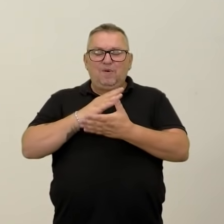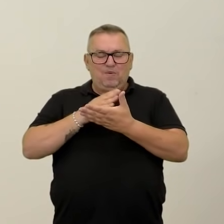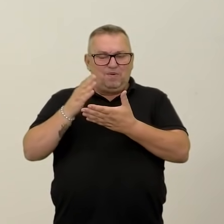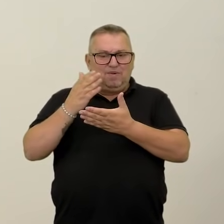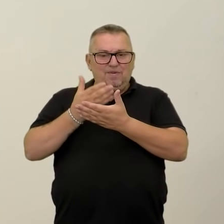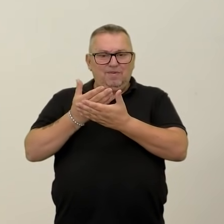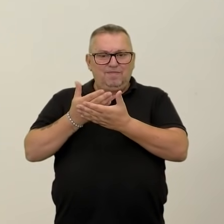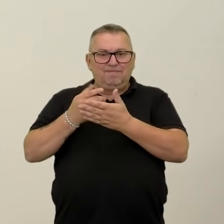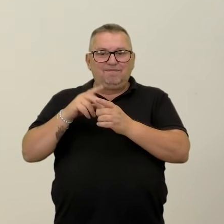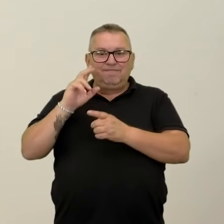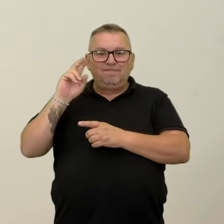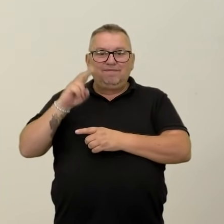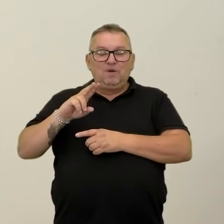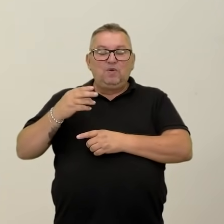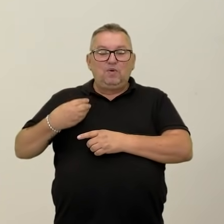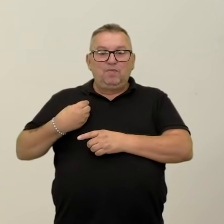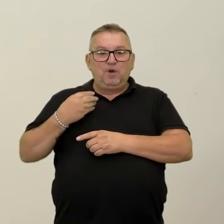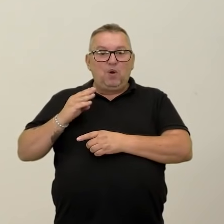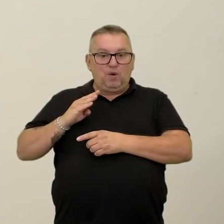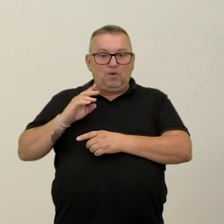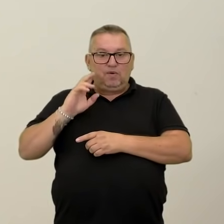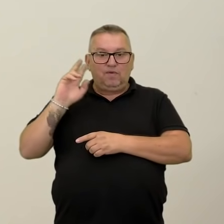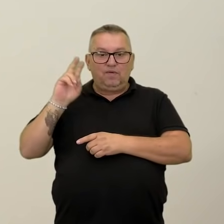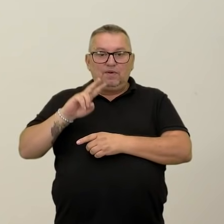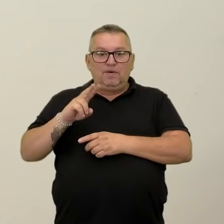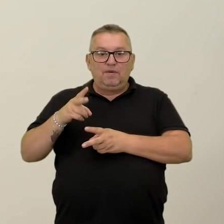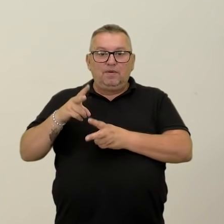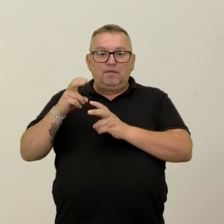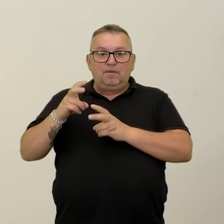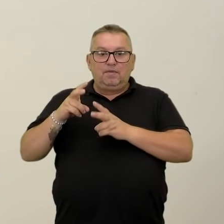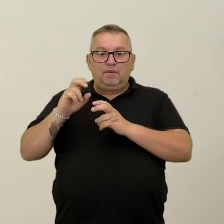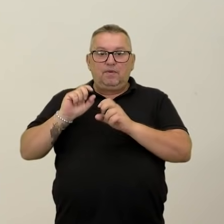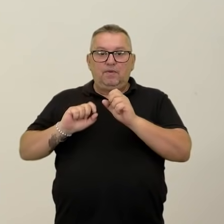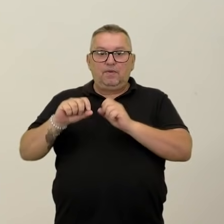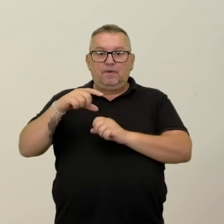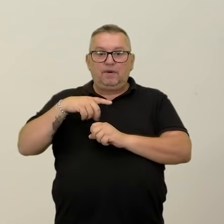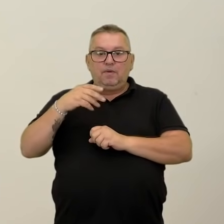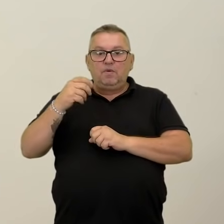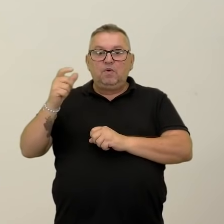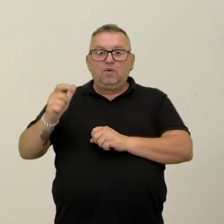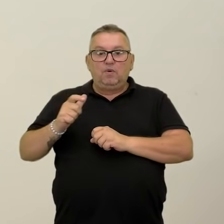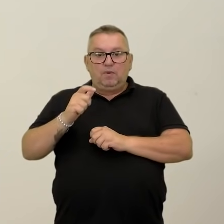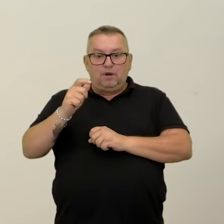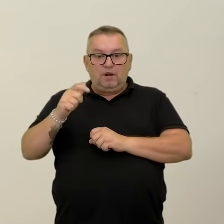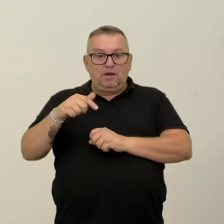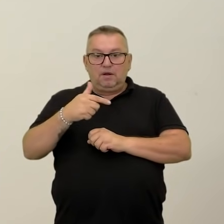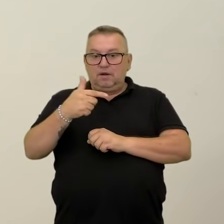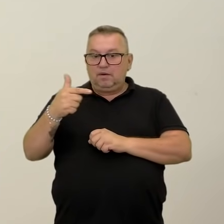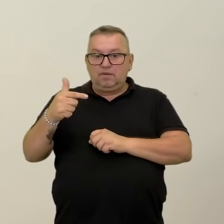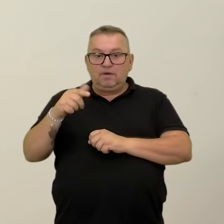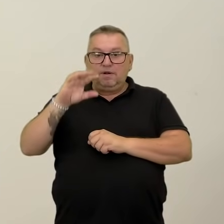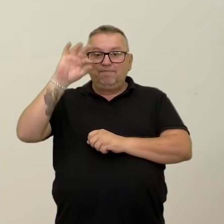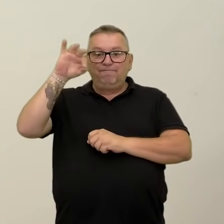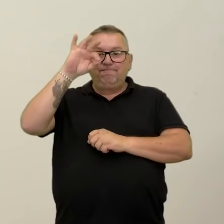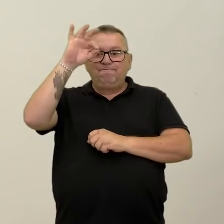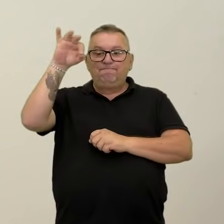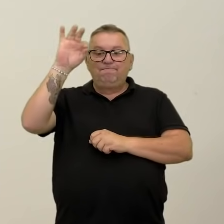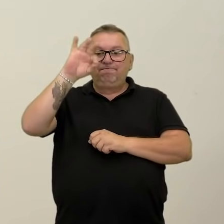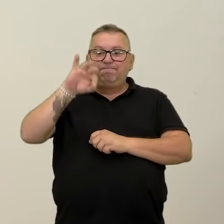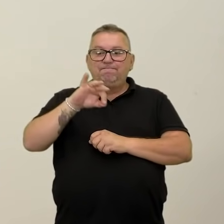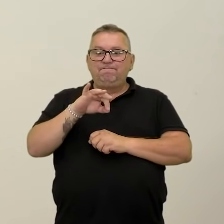é porque eu sou biólogo né Então você já parou para pensar que tem muitos lugares que não tem inseto